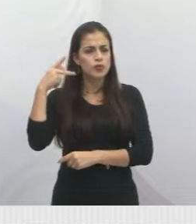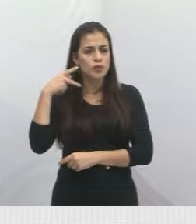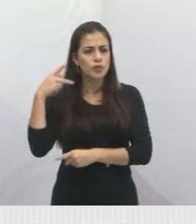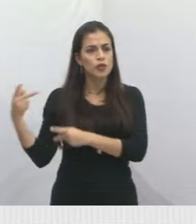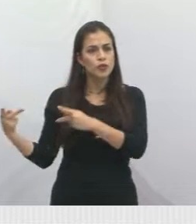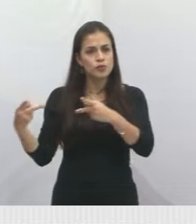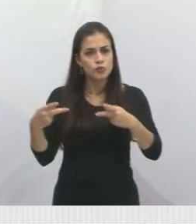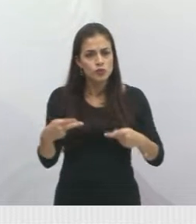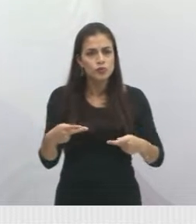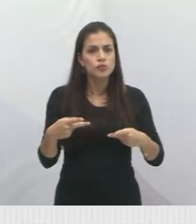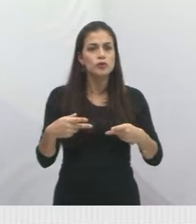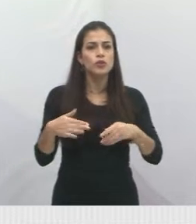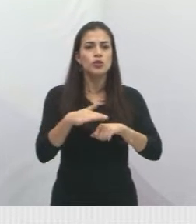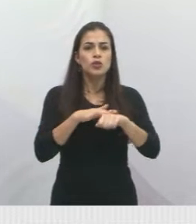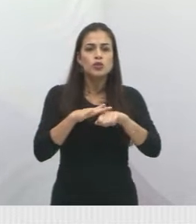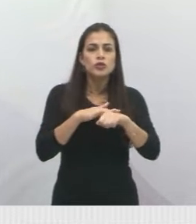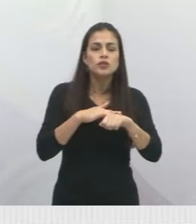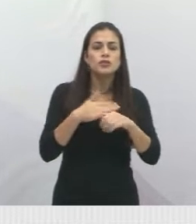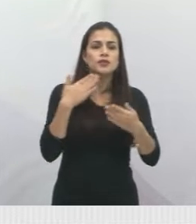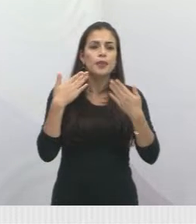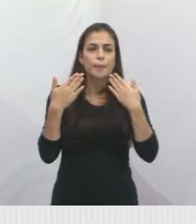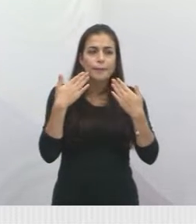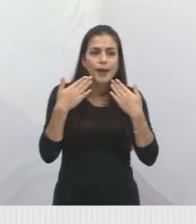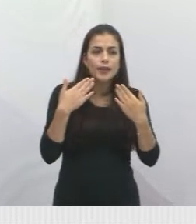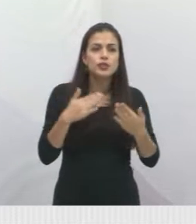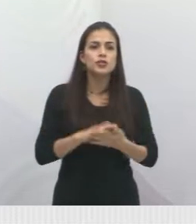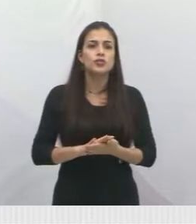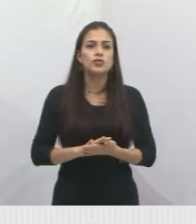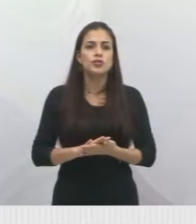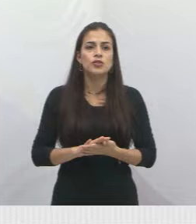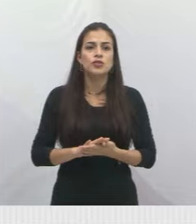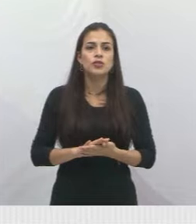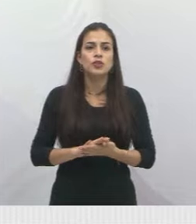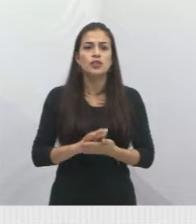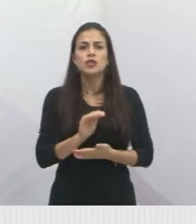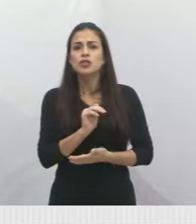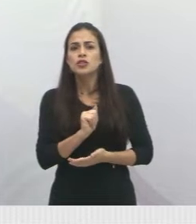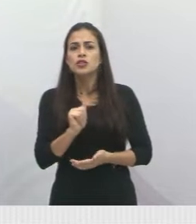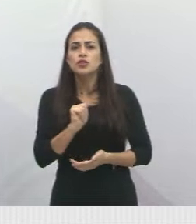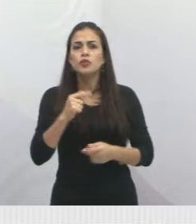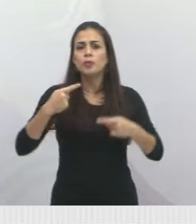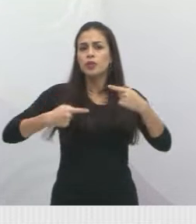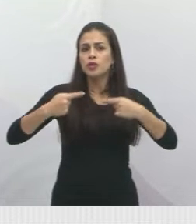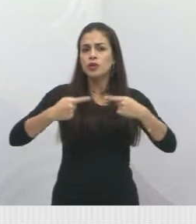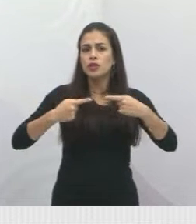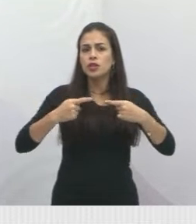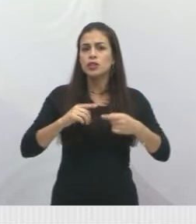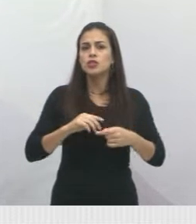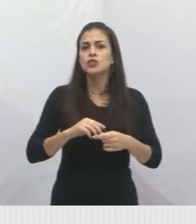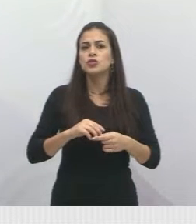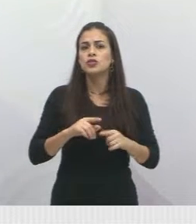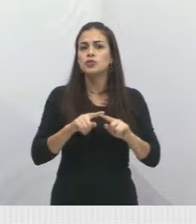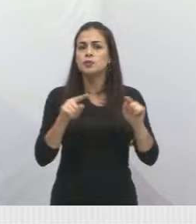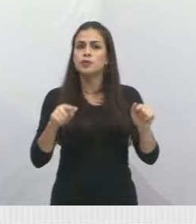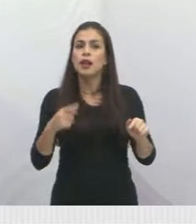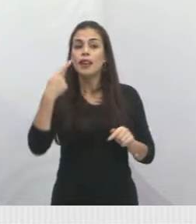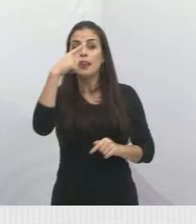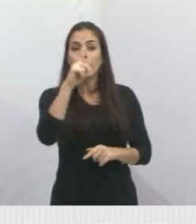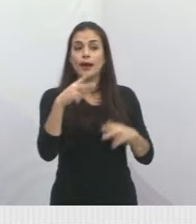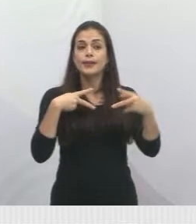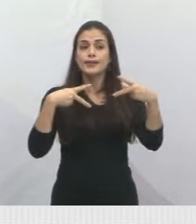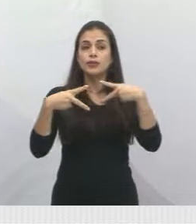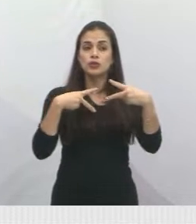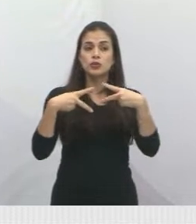do ciclo de debates com agentes políticos e dirigentes municipais lá em São José dos Campos. E